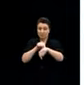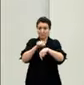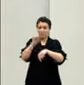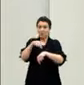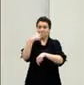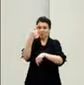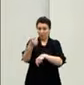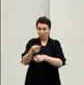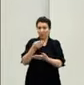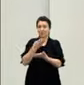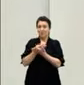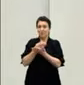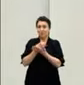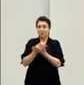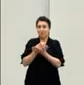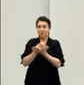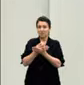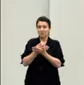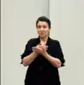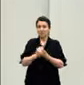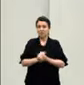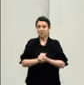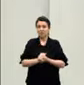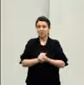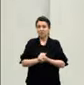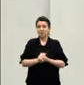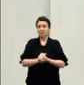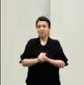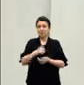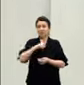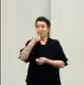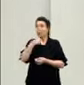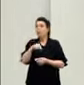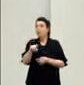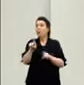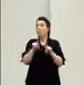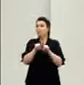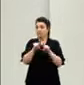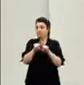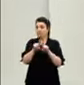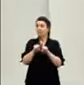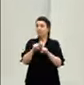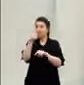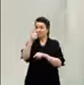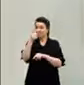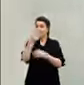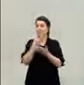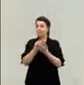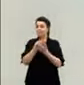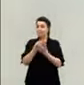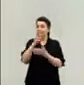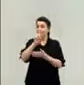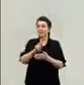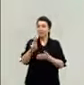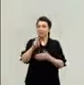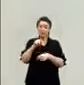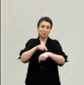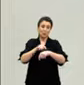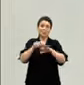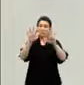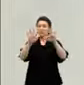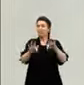próxima oportunidade. Nem essa, fica para a próxima oportunidade. Acabou o nosso